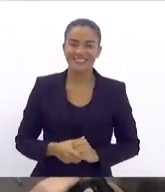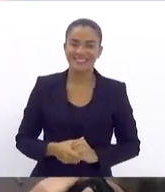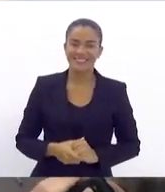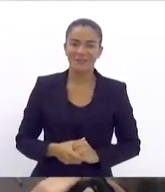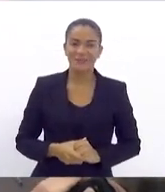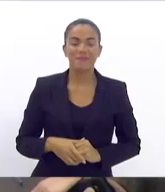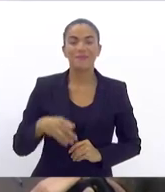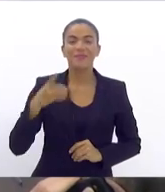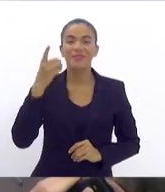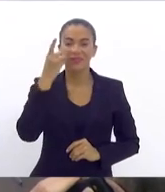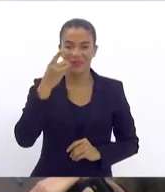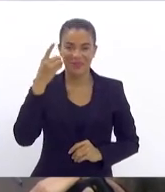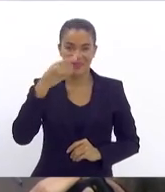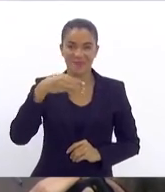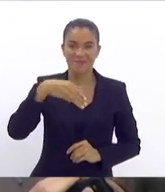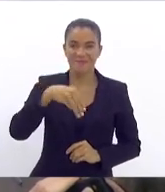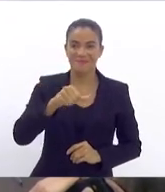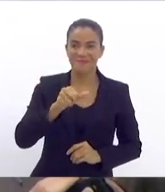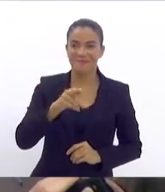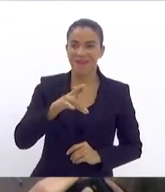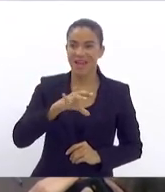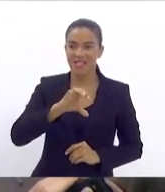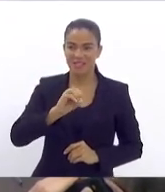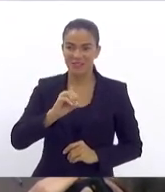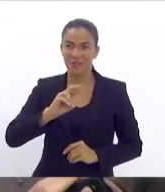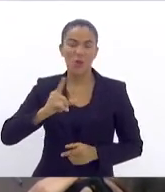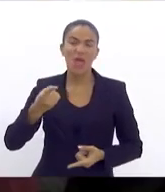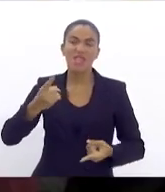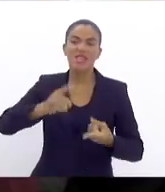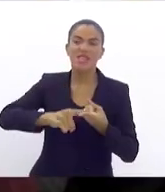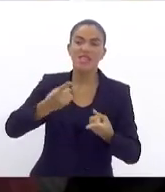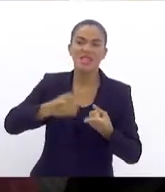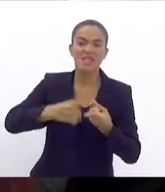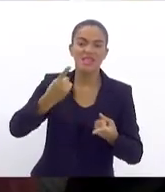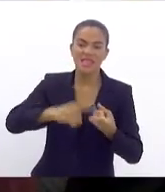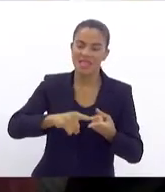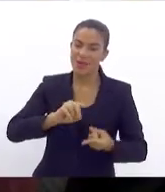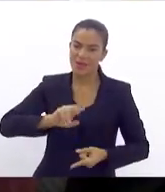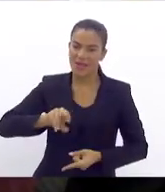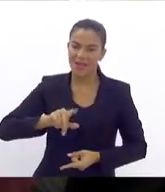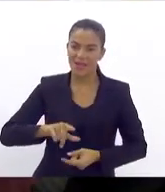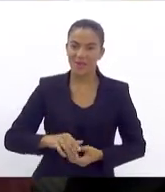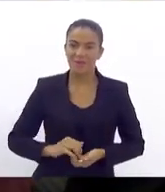O deputado Márcio, ele não é vingativo, mas não tem amnésia.